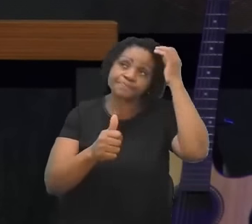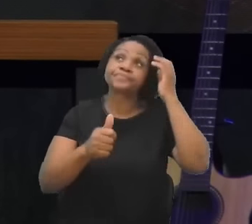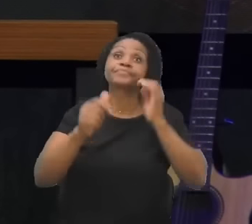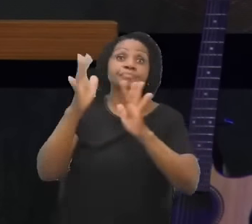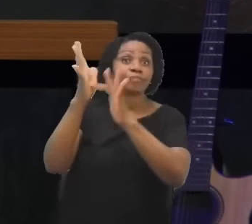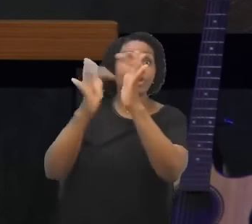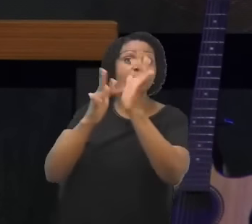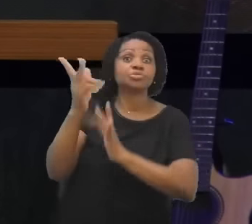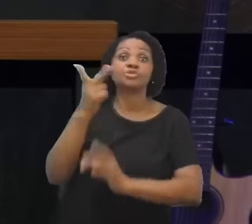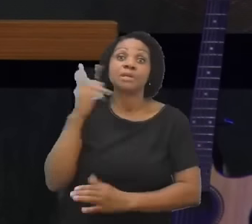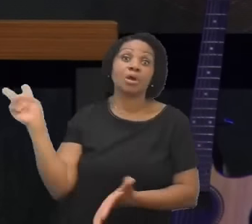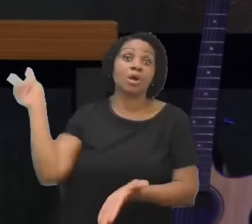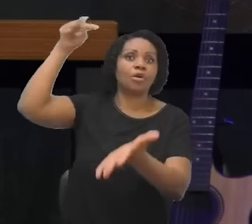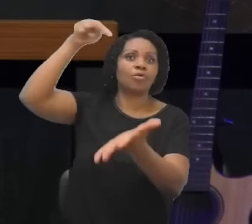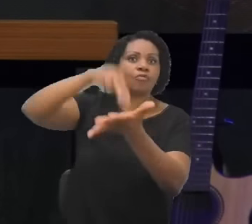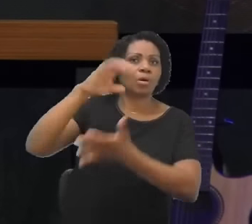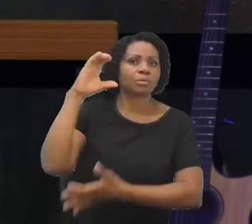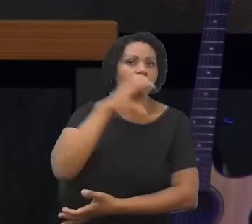sem demora.